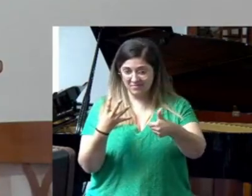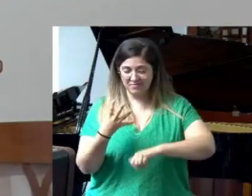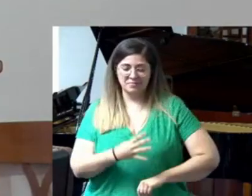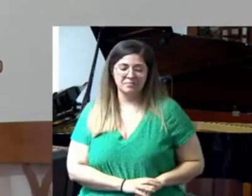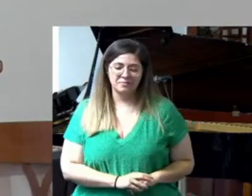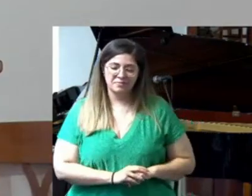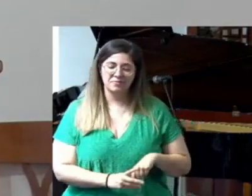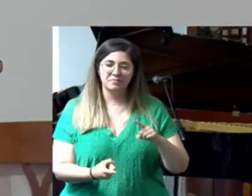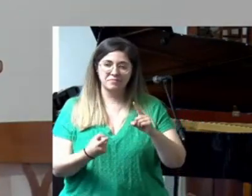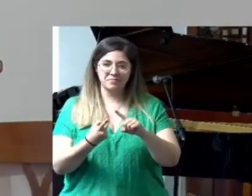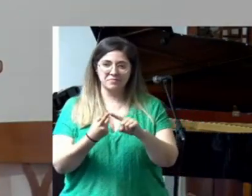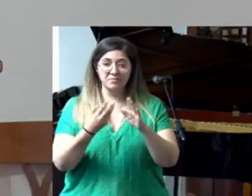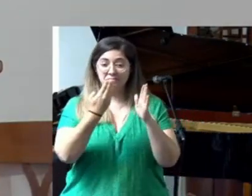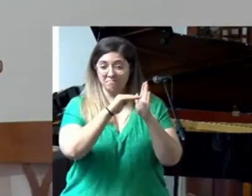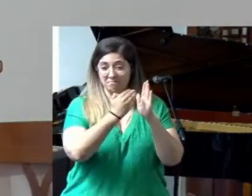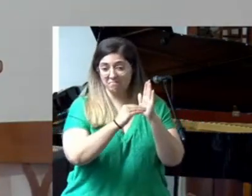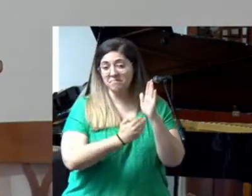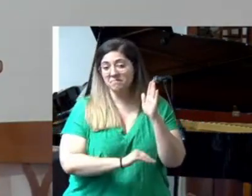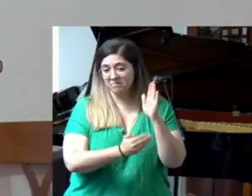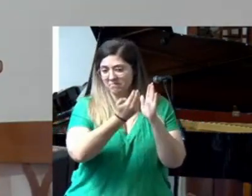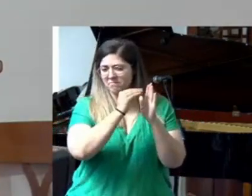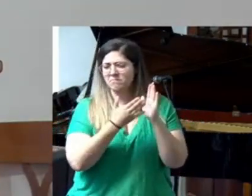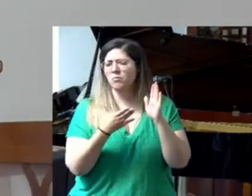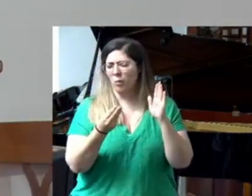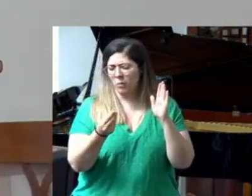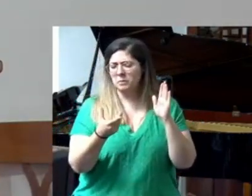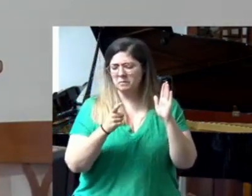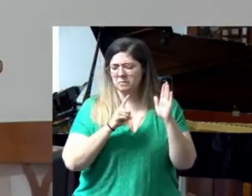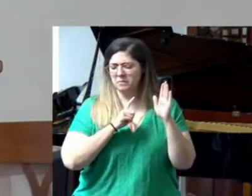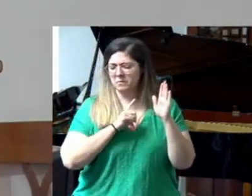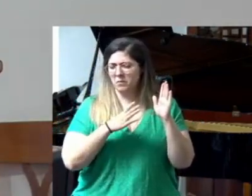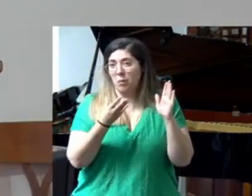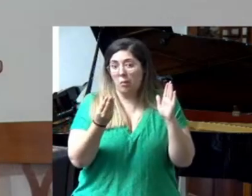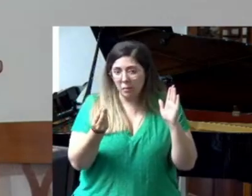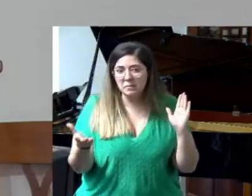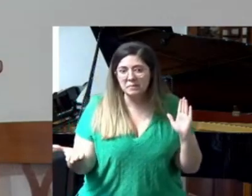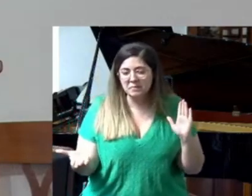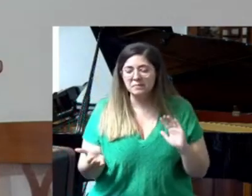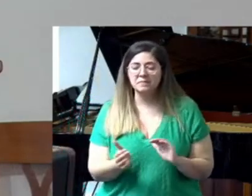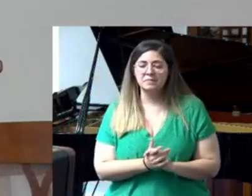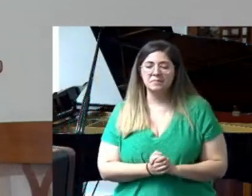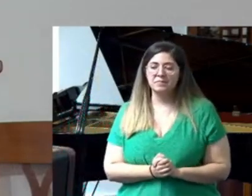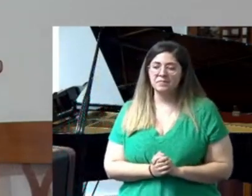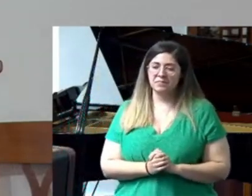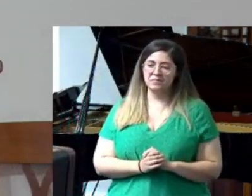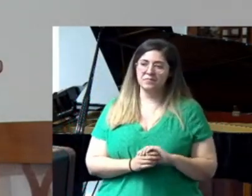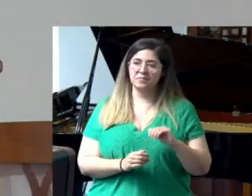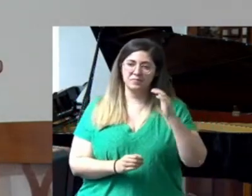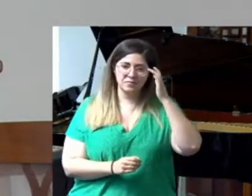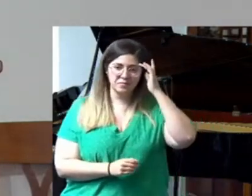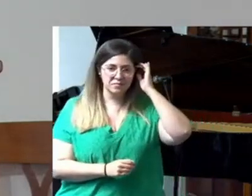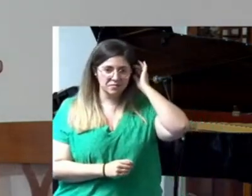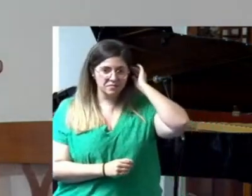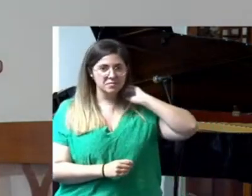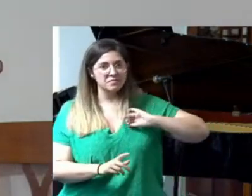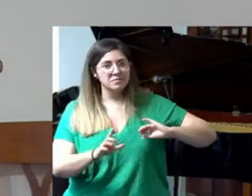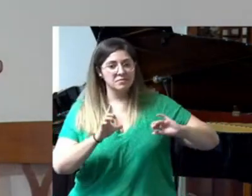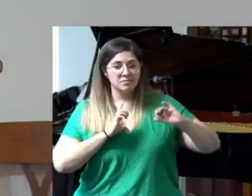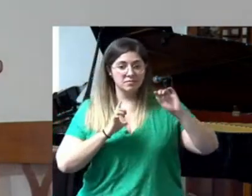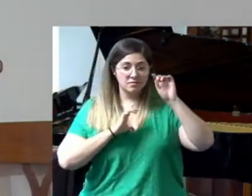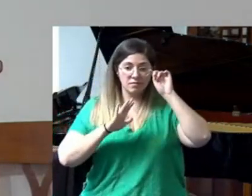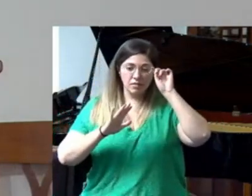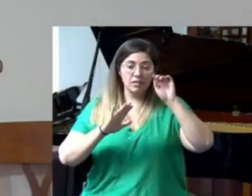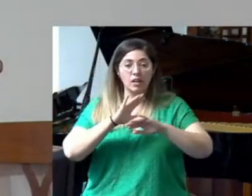concluir. Muitos planos. Os irmãos estão com planos? Quais são os nossos planos? Bom, quero dizer uma coisa: temos